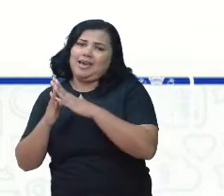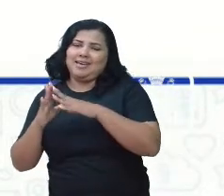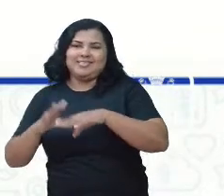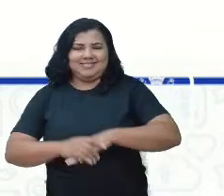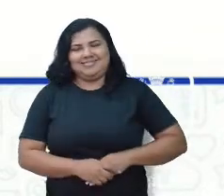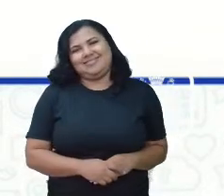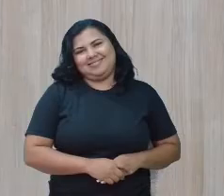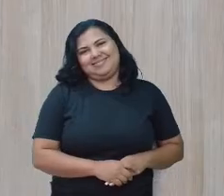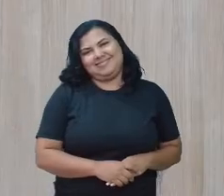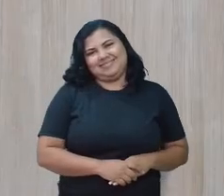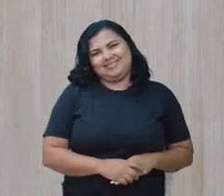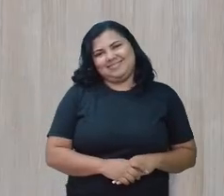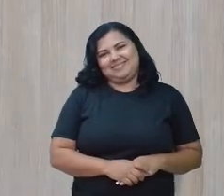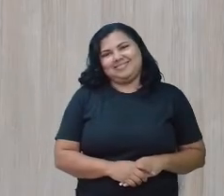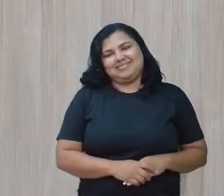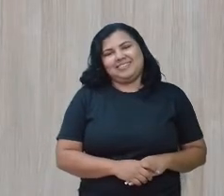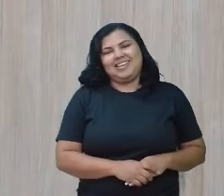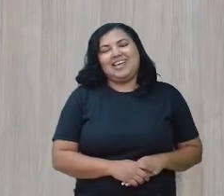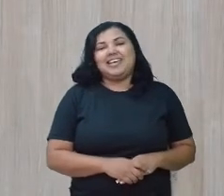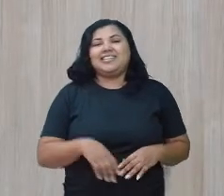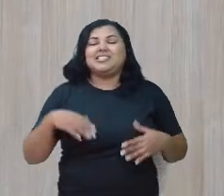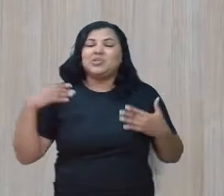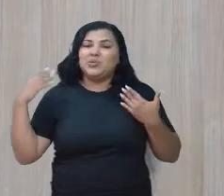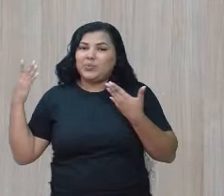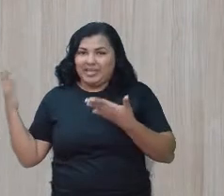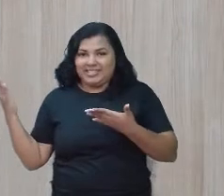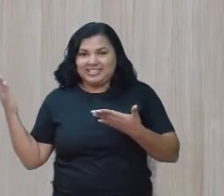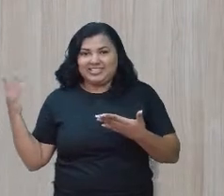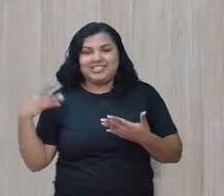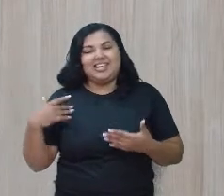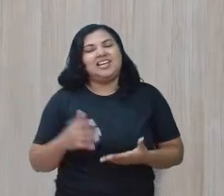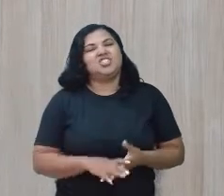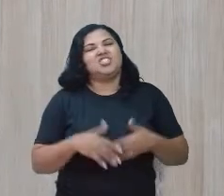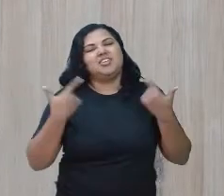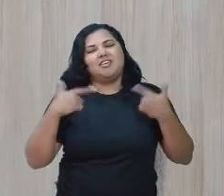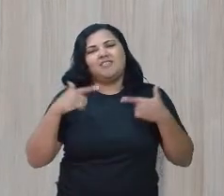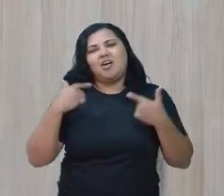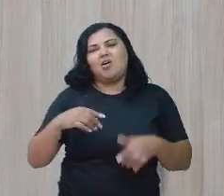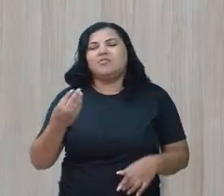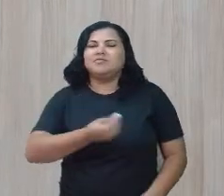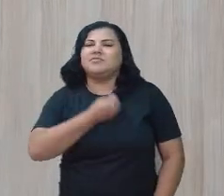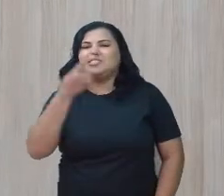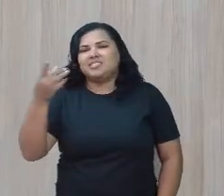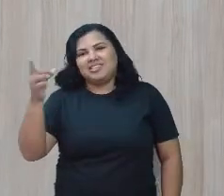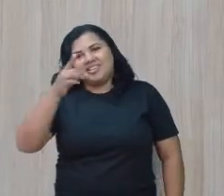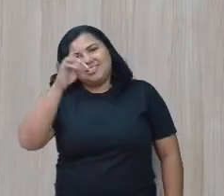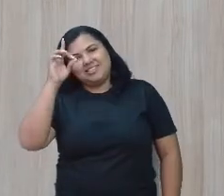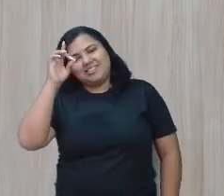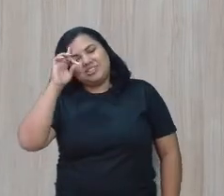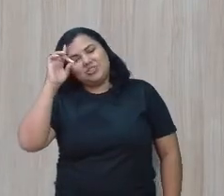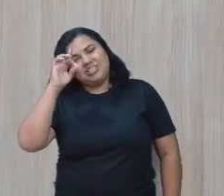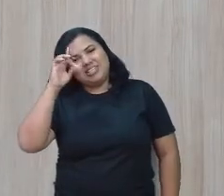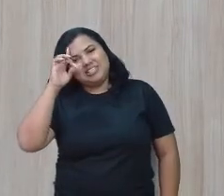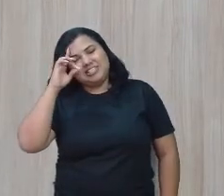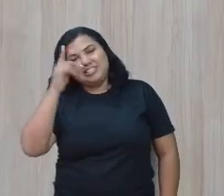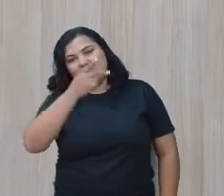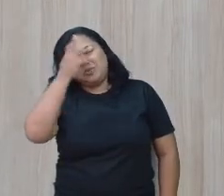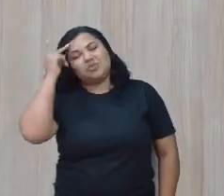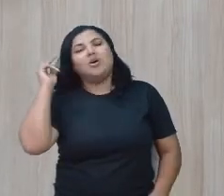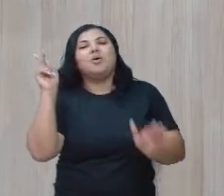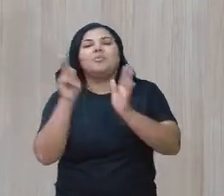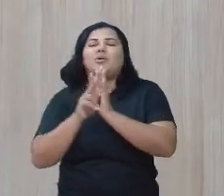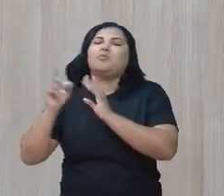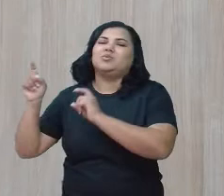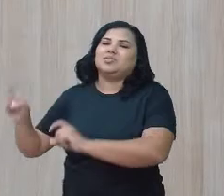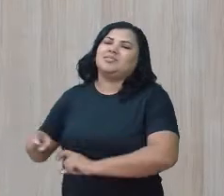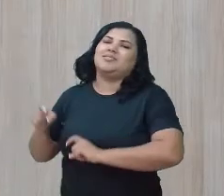Então, o Martins Pena, ele satirizava muito a vida das pessoas do interior, né? A